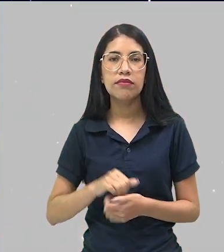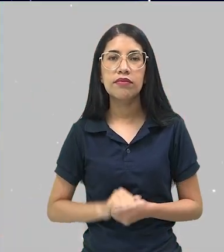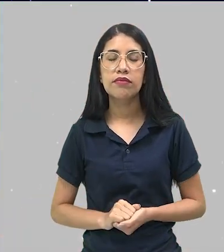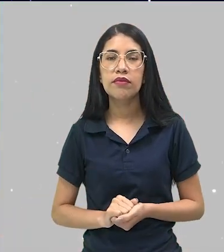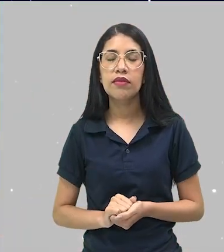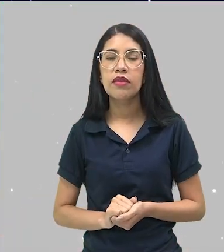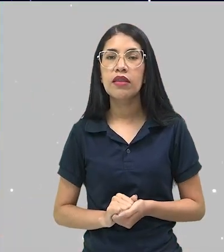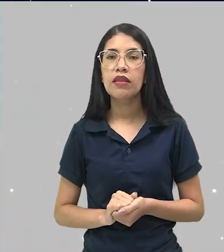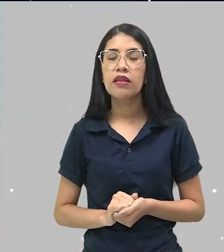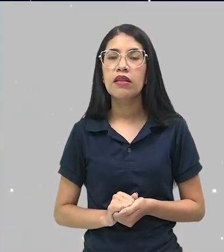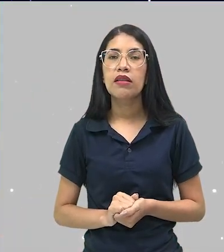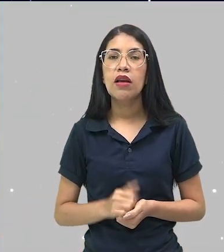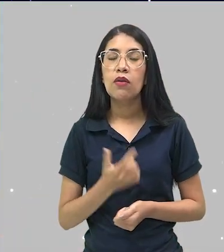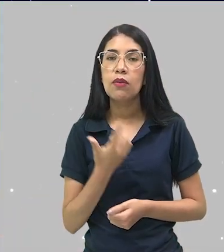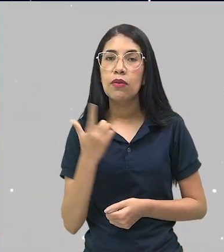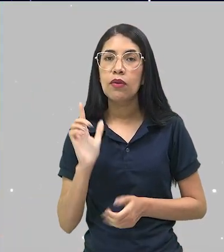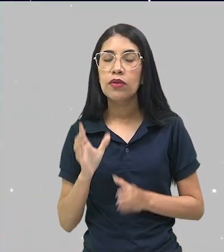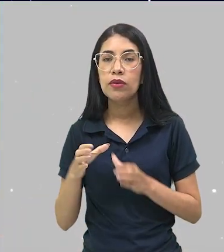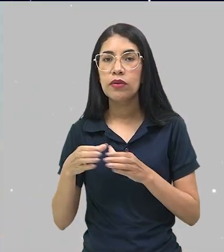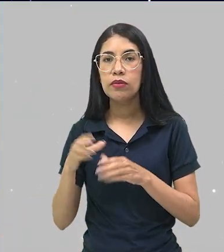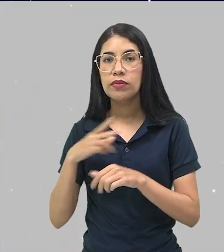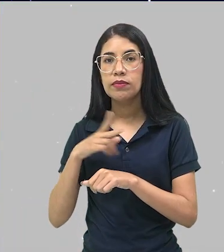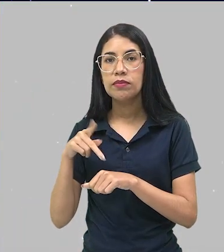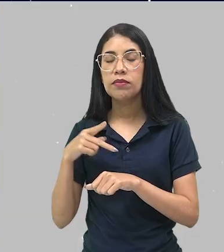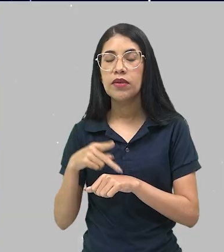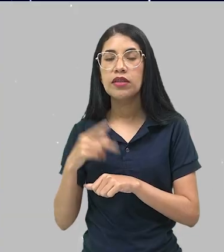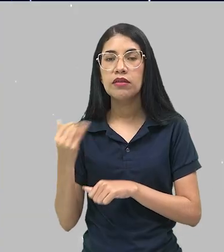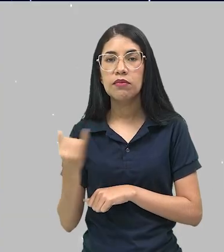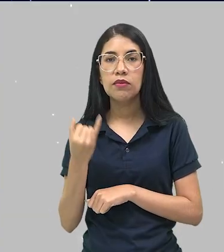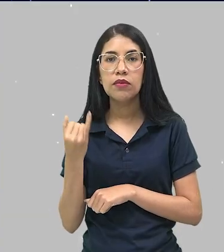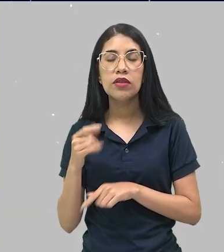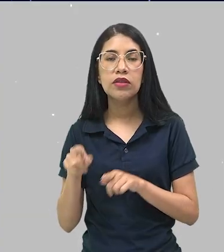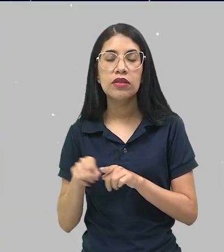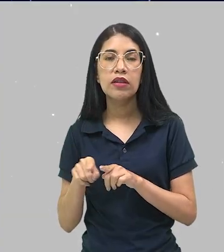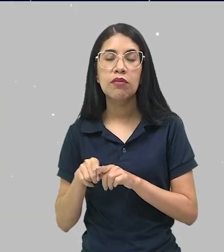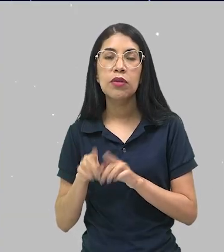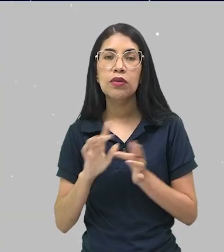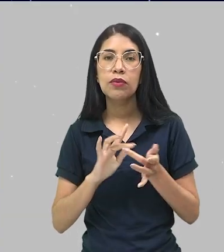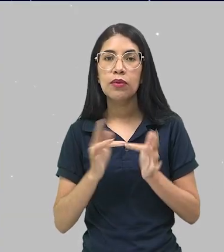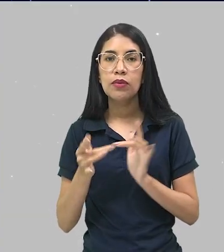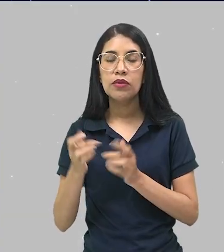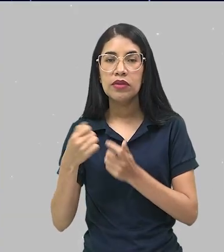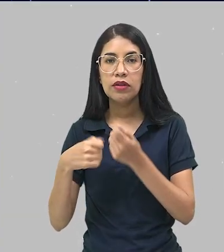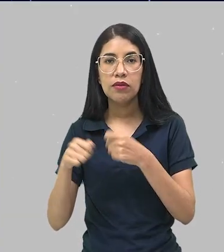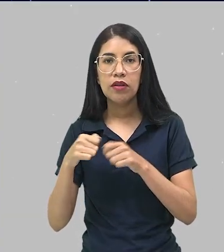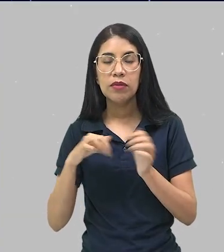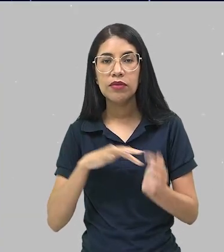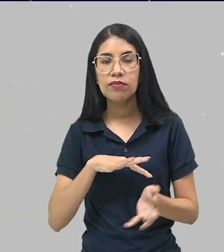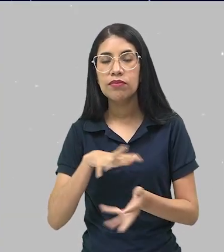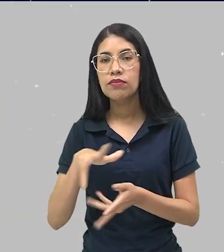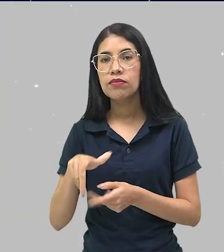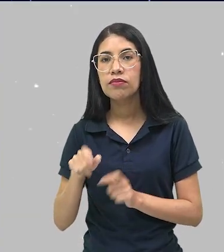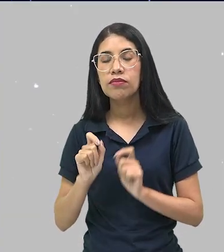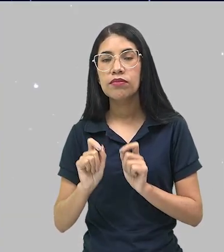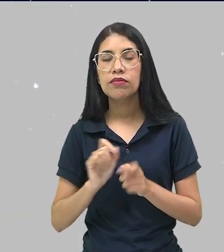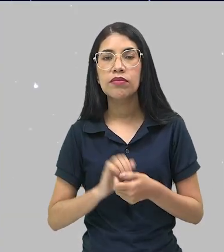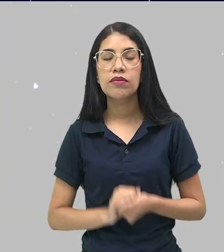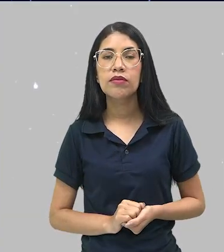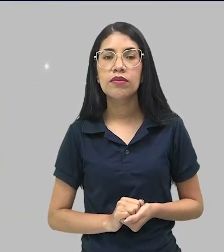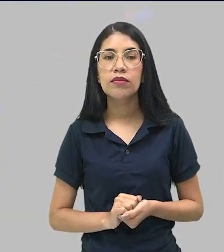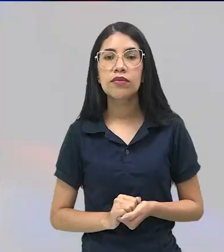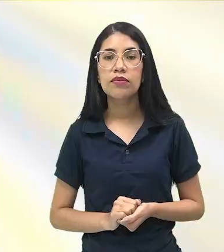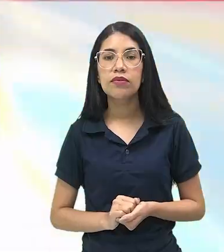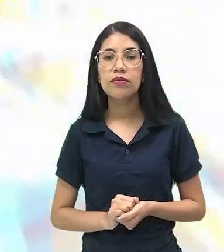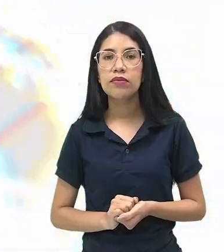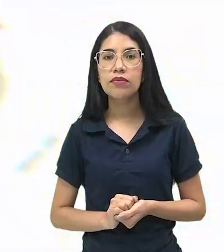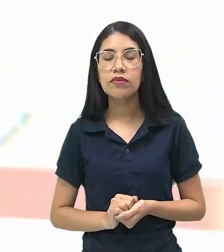Prosseguindo, nós temos também um outro bloco econômico que é muito importante no contexto econômico global, que é a